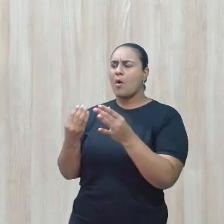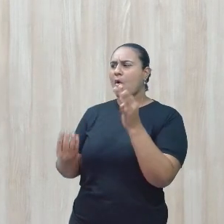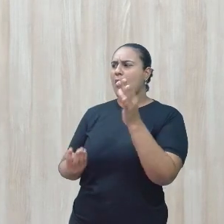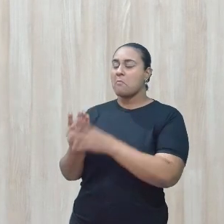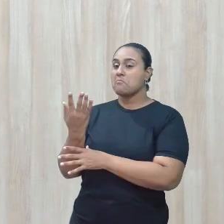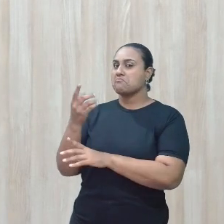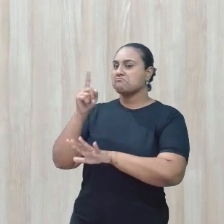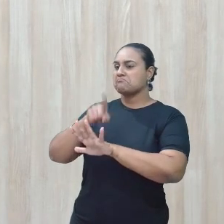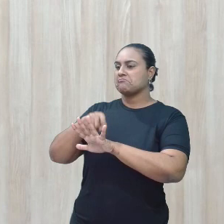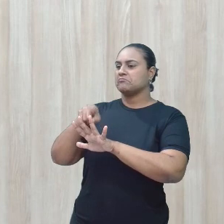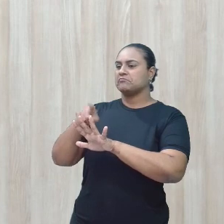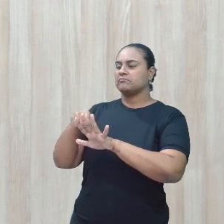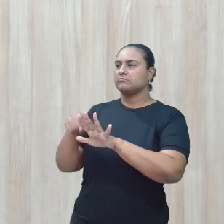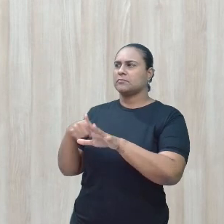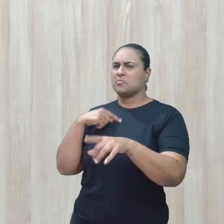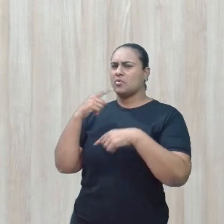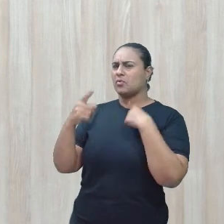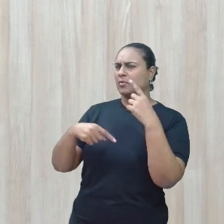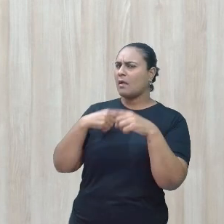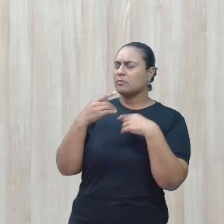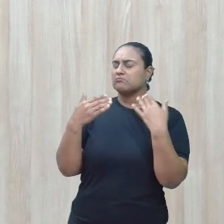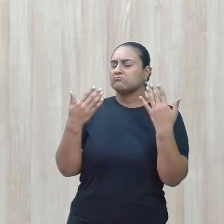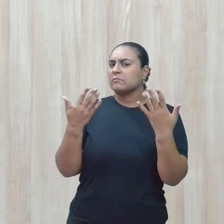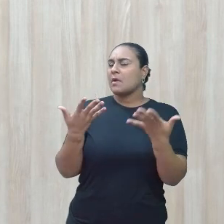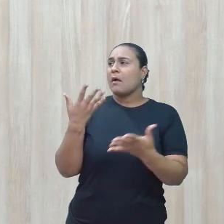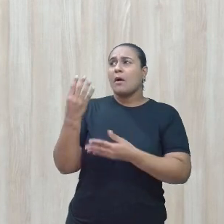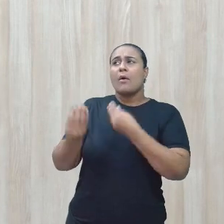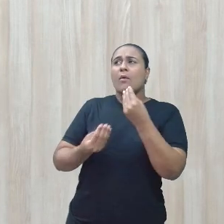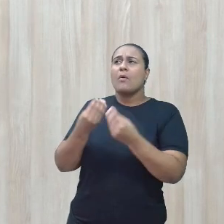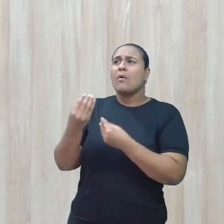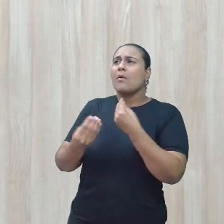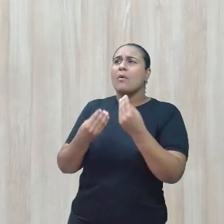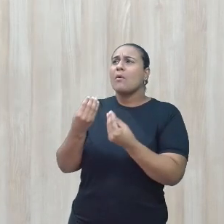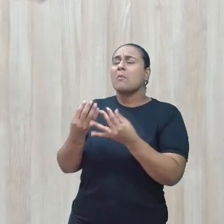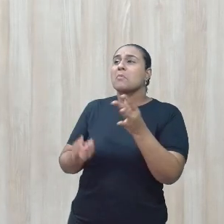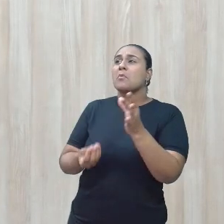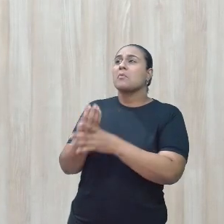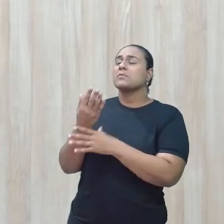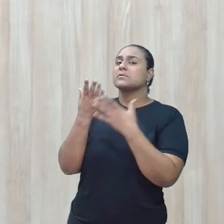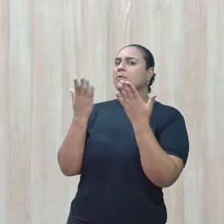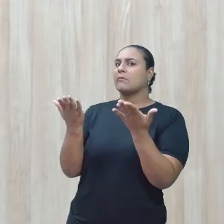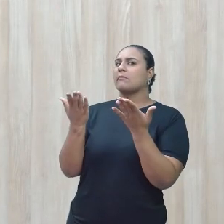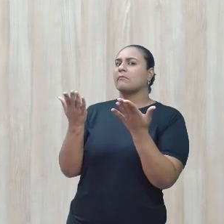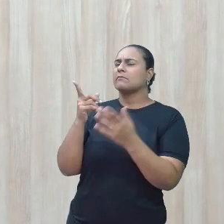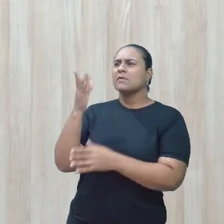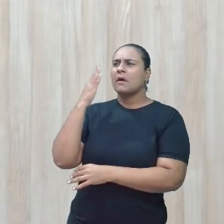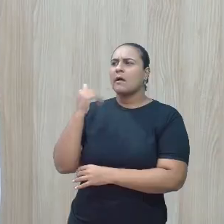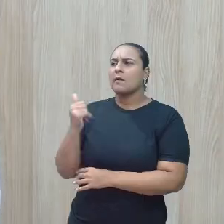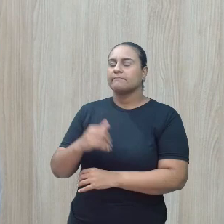formou esse calendário? Eu estou agora na dúvida, já que eu vou falar, mas como é que começou essa história toda, tu sabe?